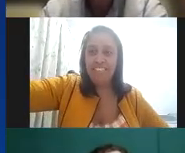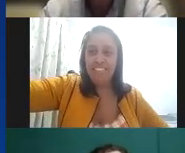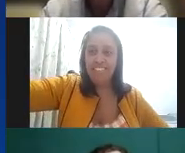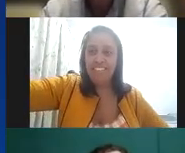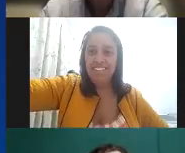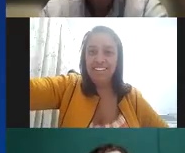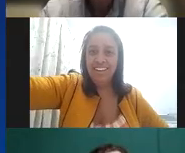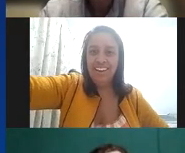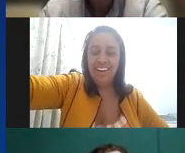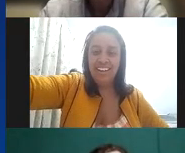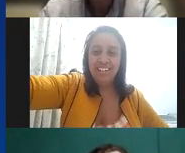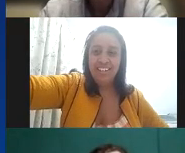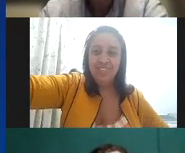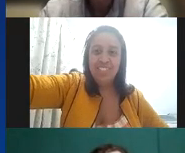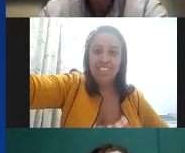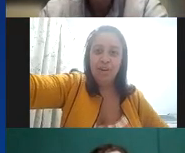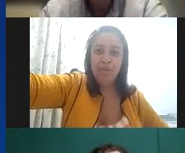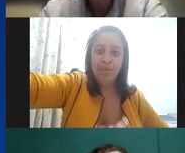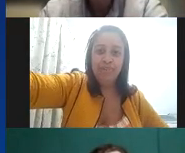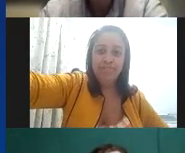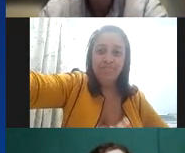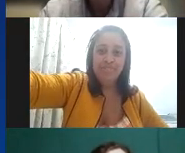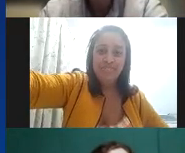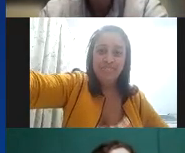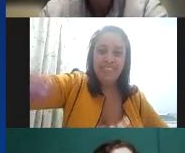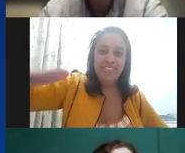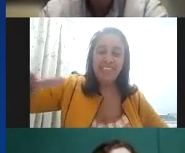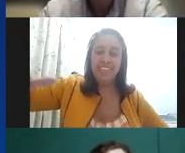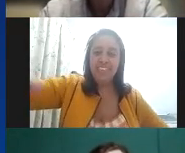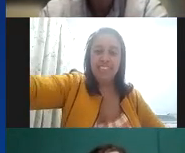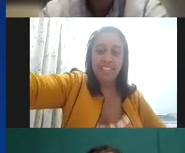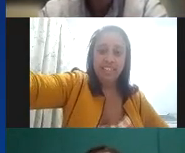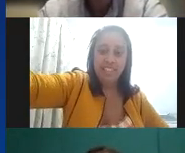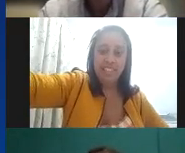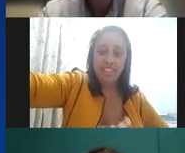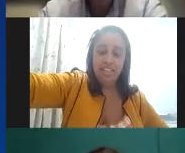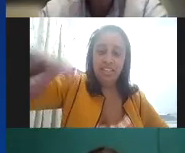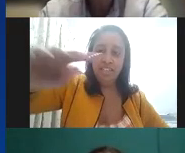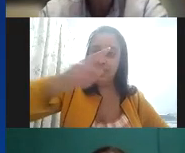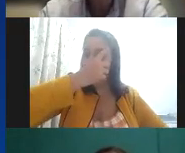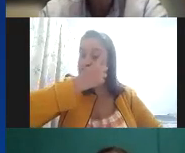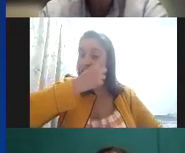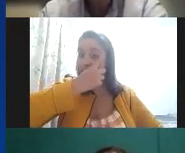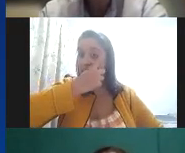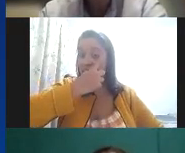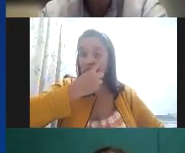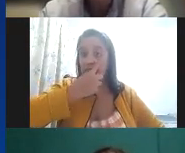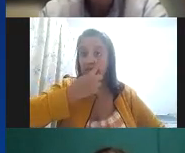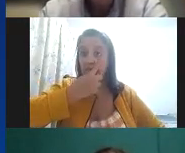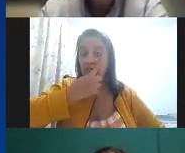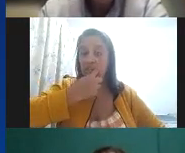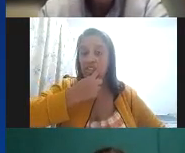aí, Luizão, o telefone para nós. Vou Ô, desligar o Luizão, meu. tinha alguém com o coisa aberta, o